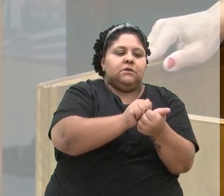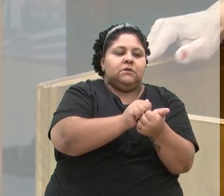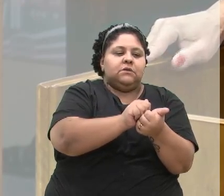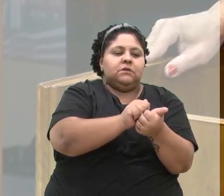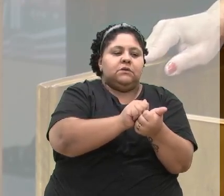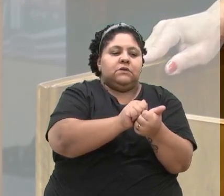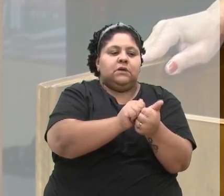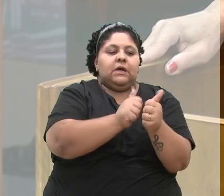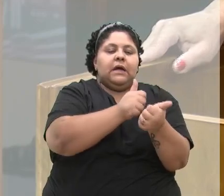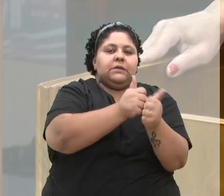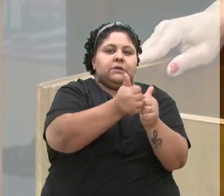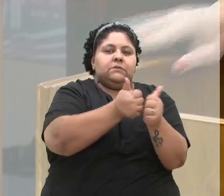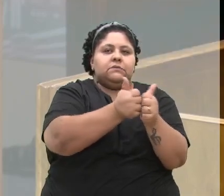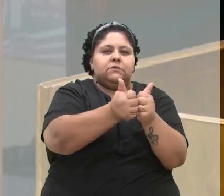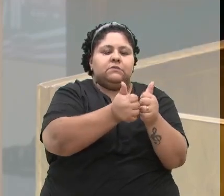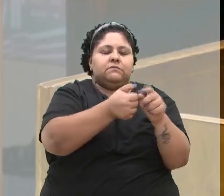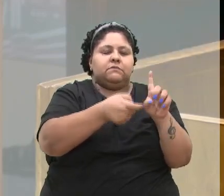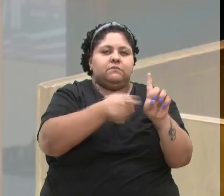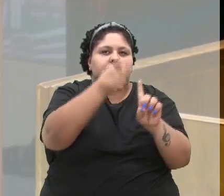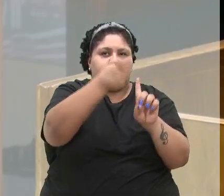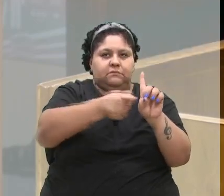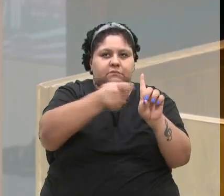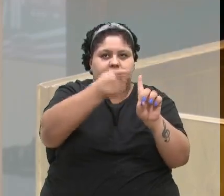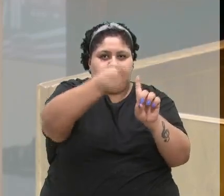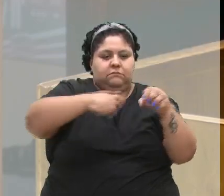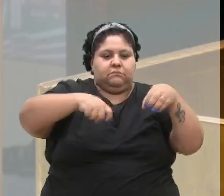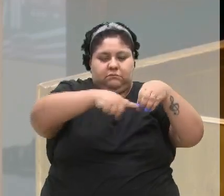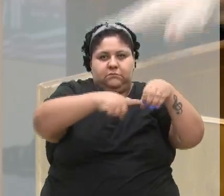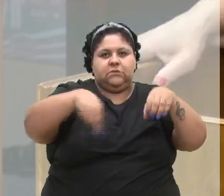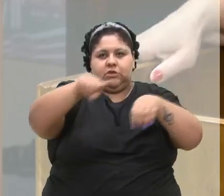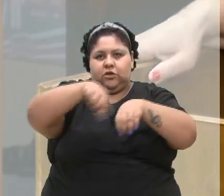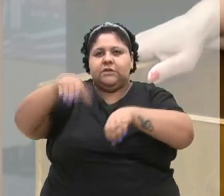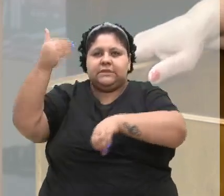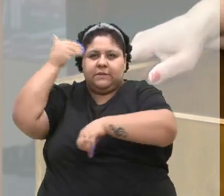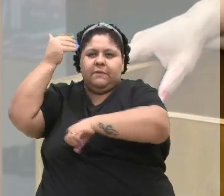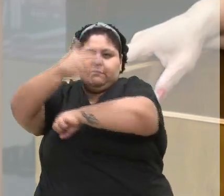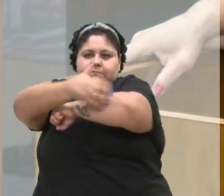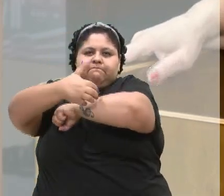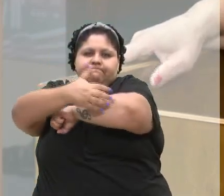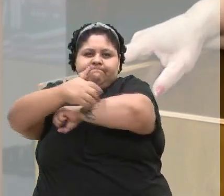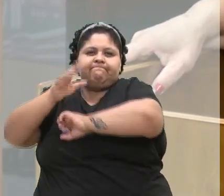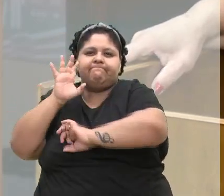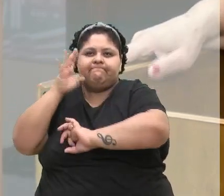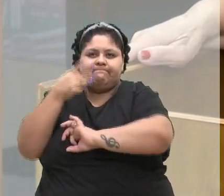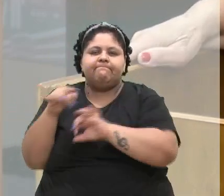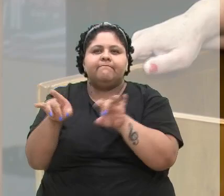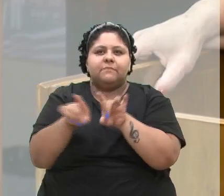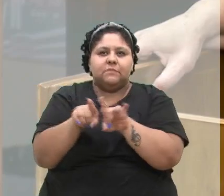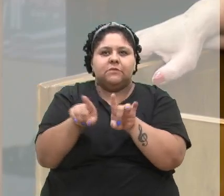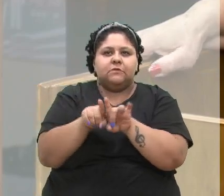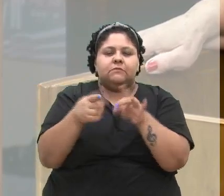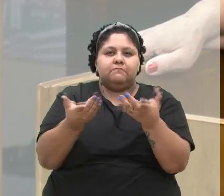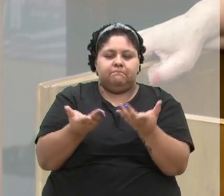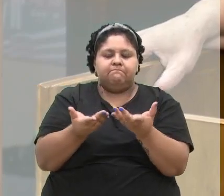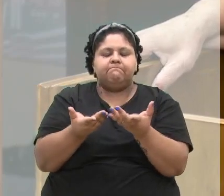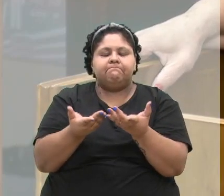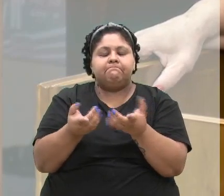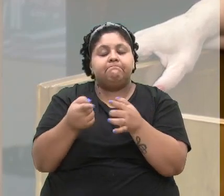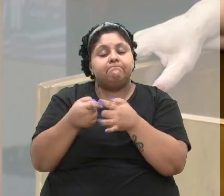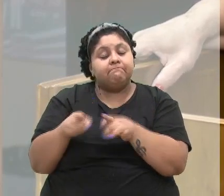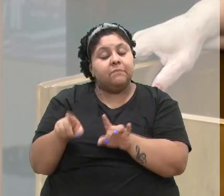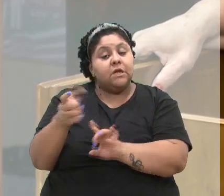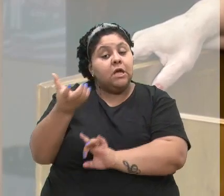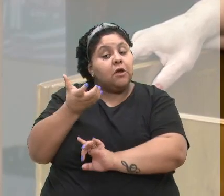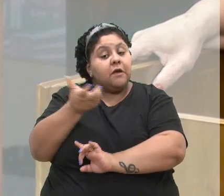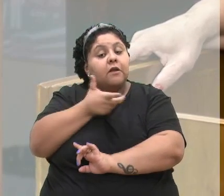não é só com os jogadores, nós sabemos que nas periferias acontecem também. Mas eu